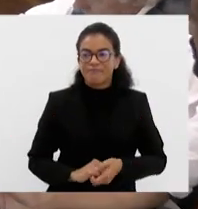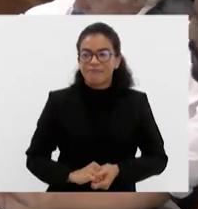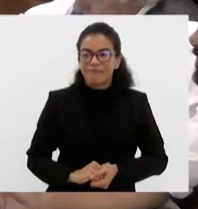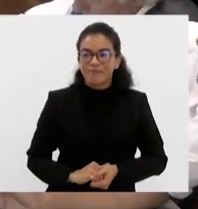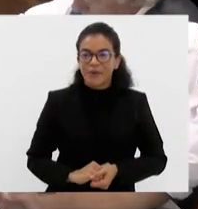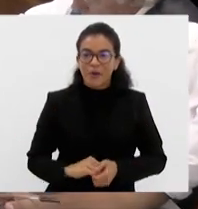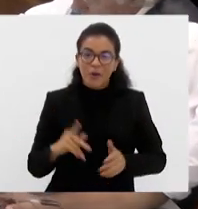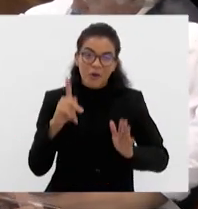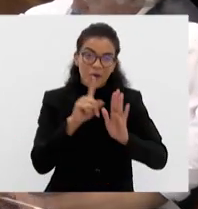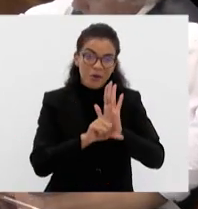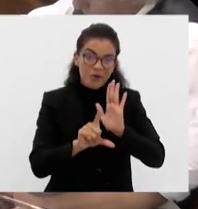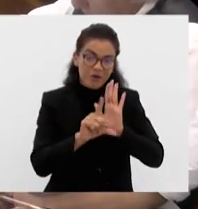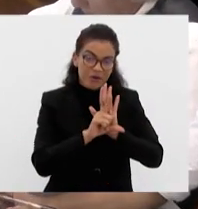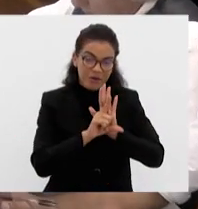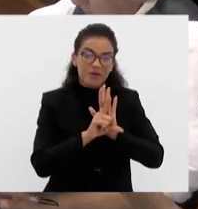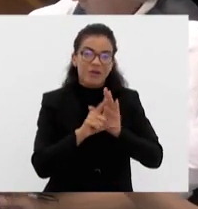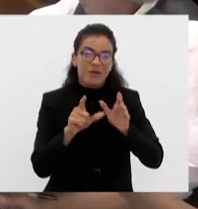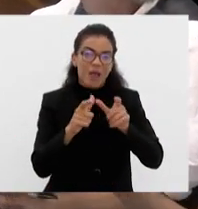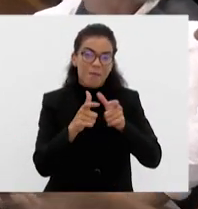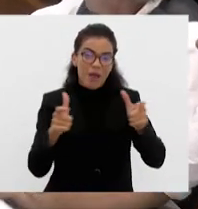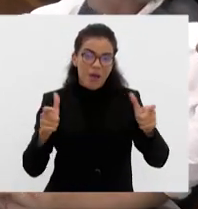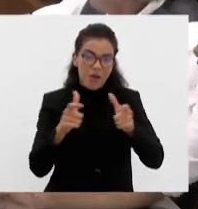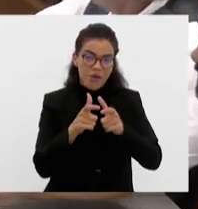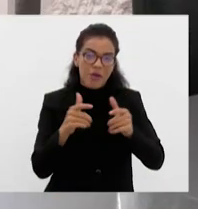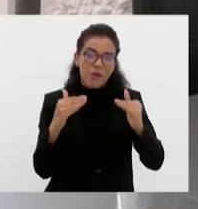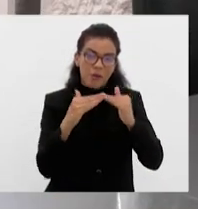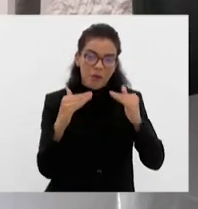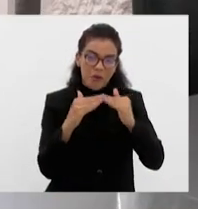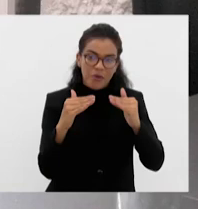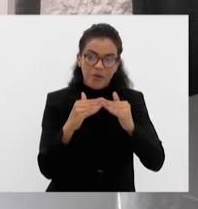o projeto... por unanimidade, proclamado o resultado, levado inconstitucional, vai a